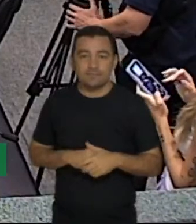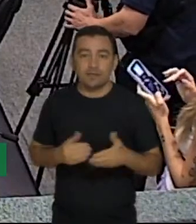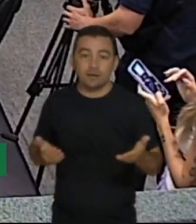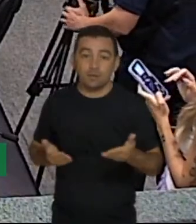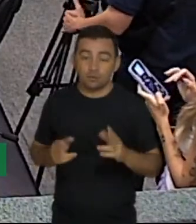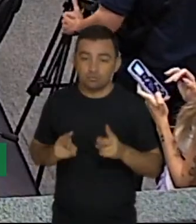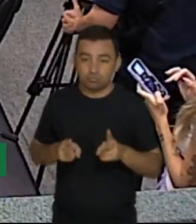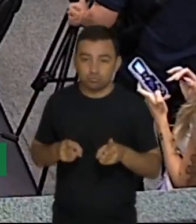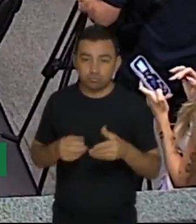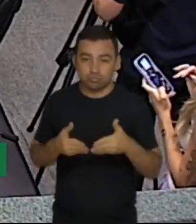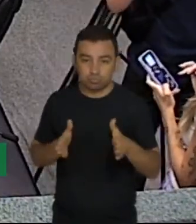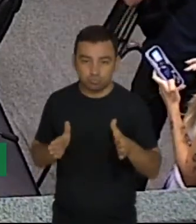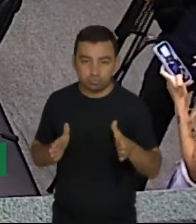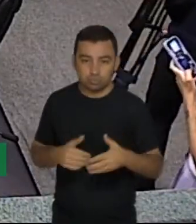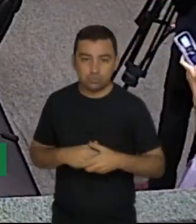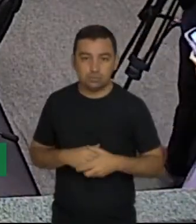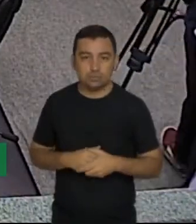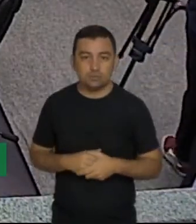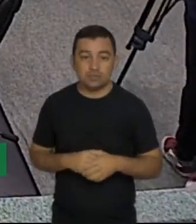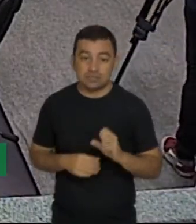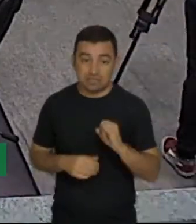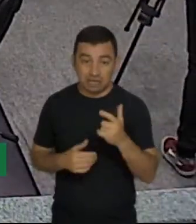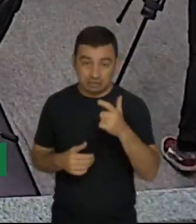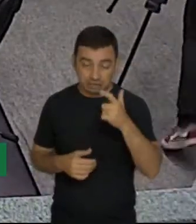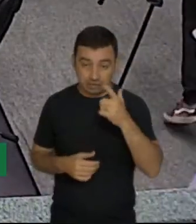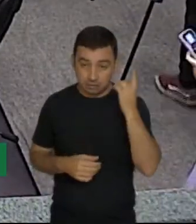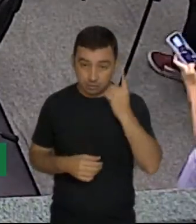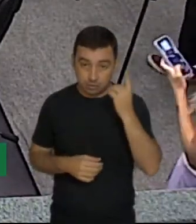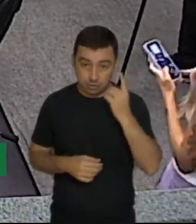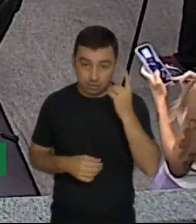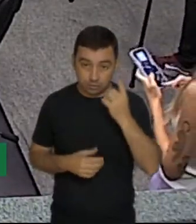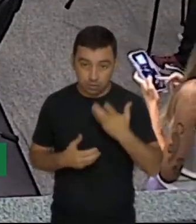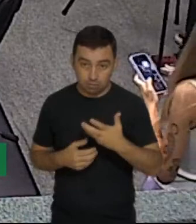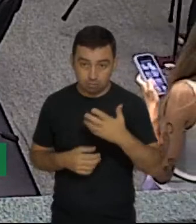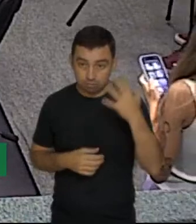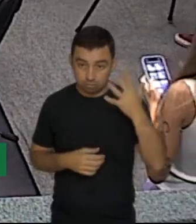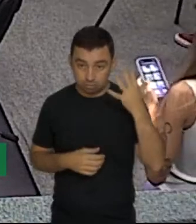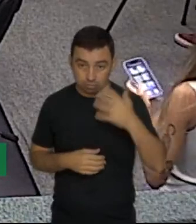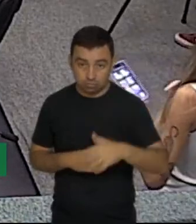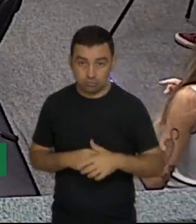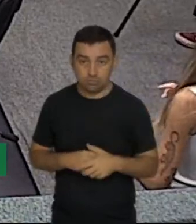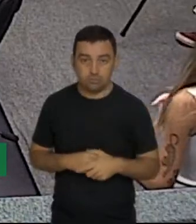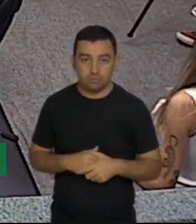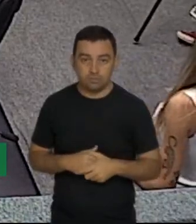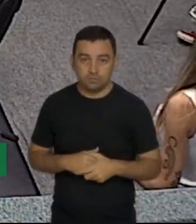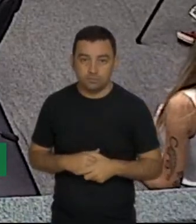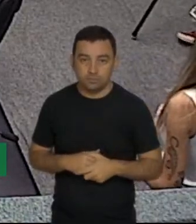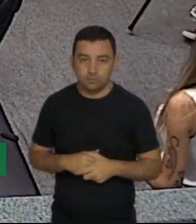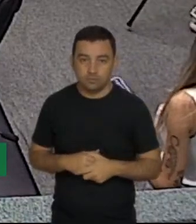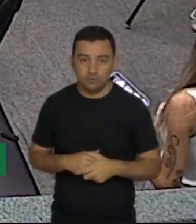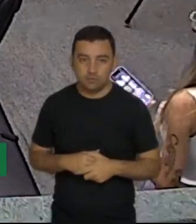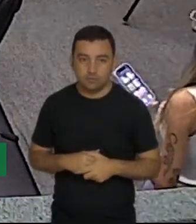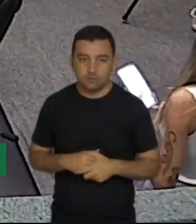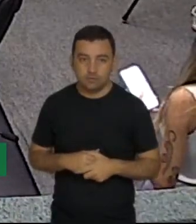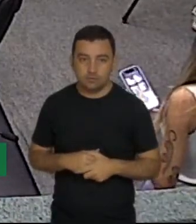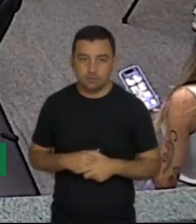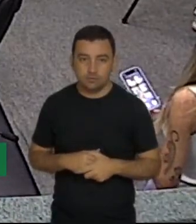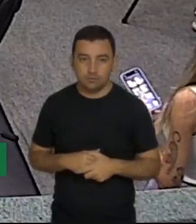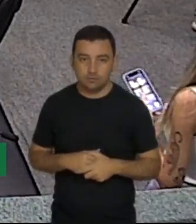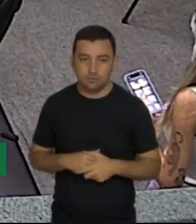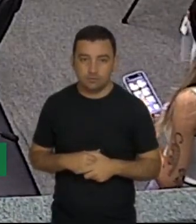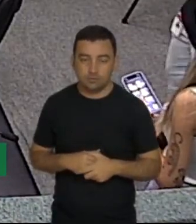Continua em aberto se algum Deputado quiser se manifestar bom